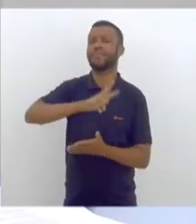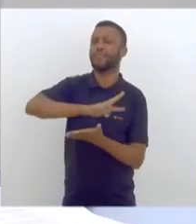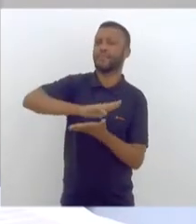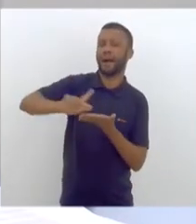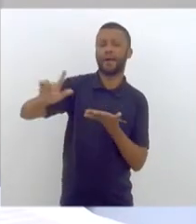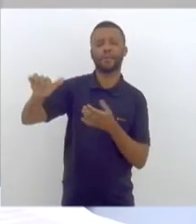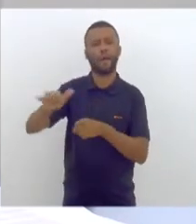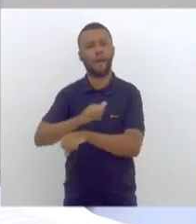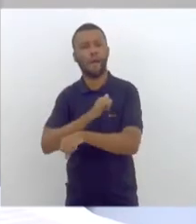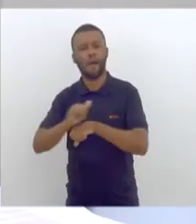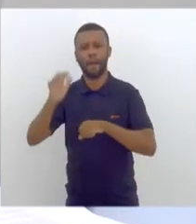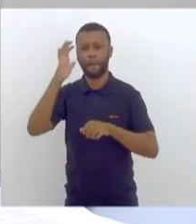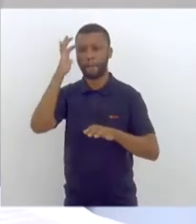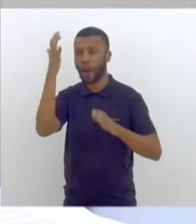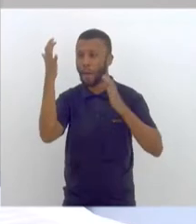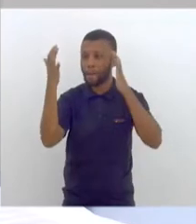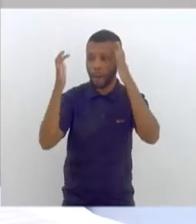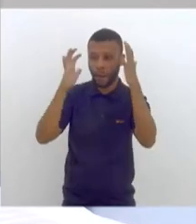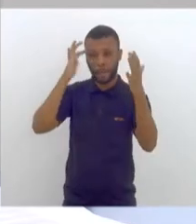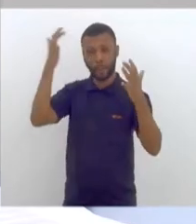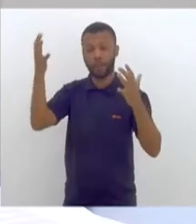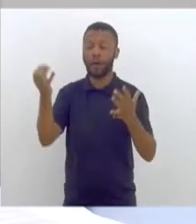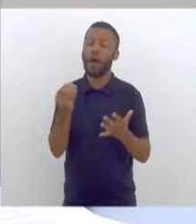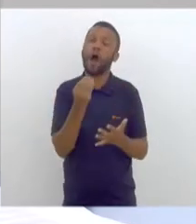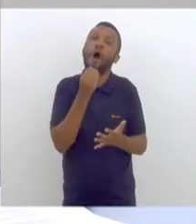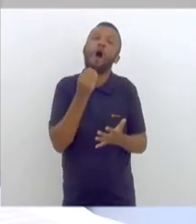saídas evidentemente